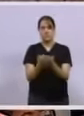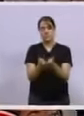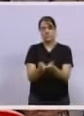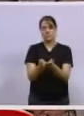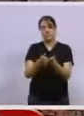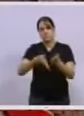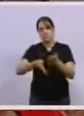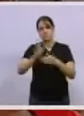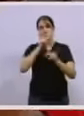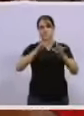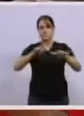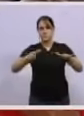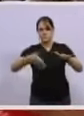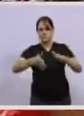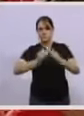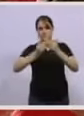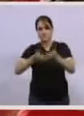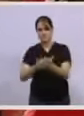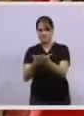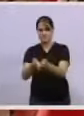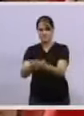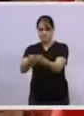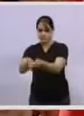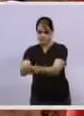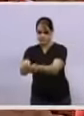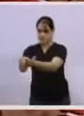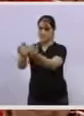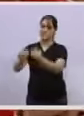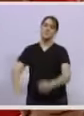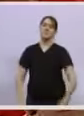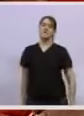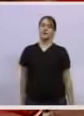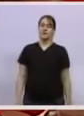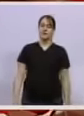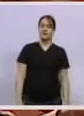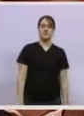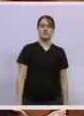voltar. O barco está em alto mar.